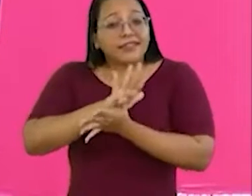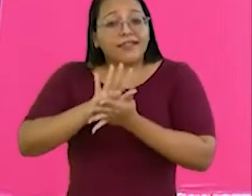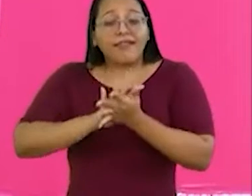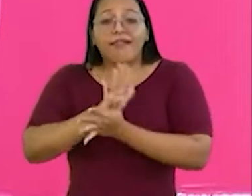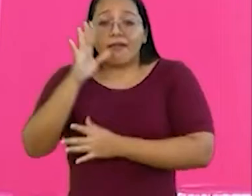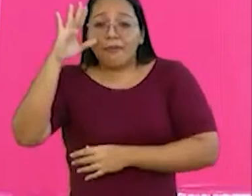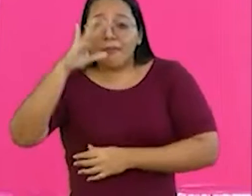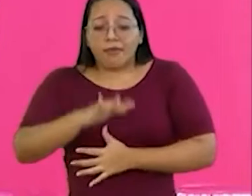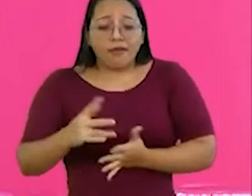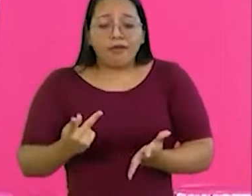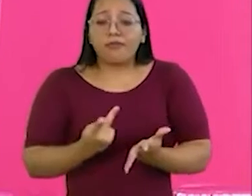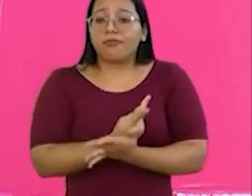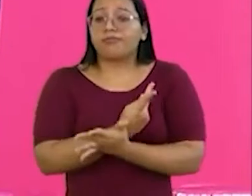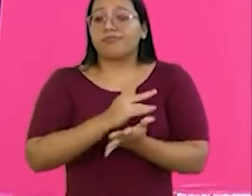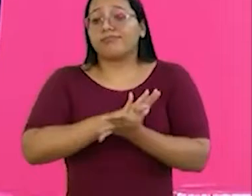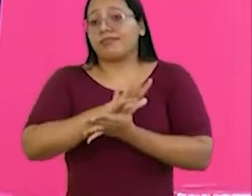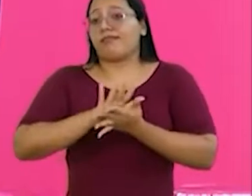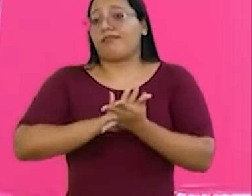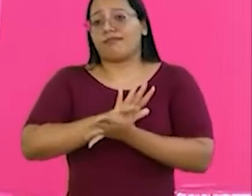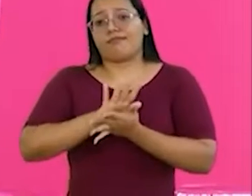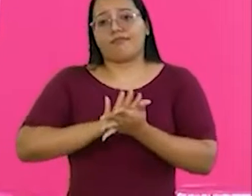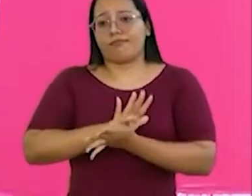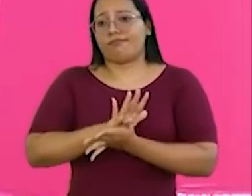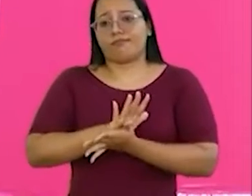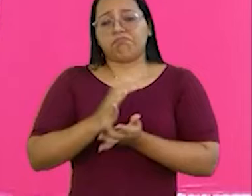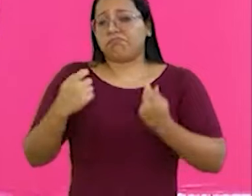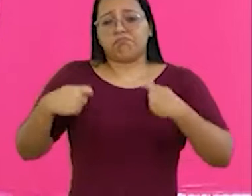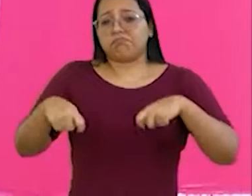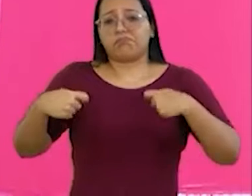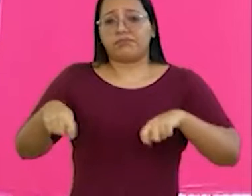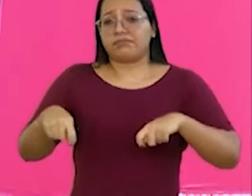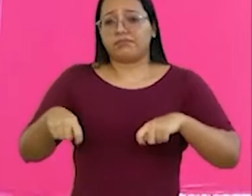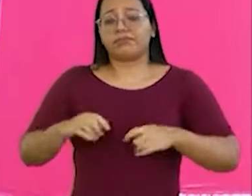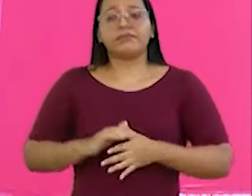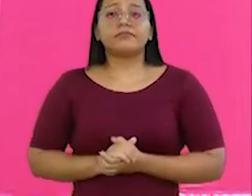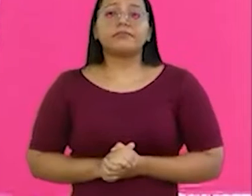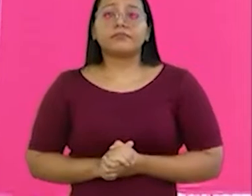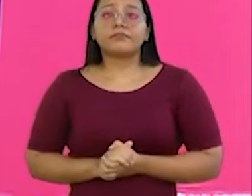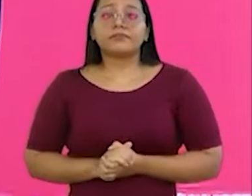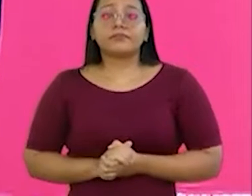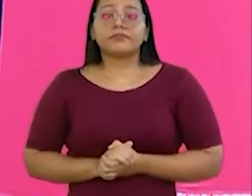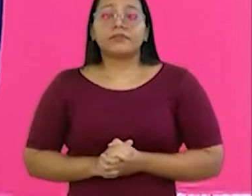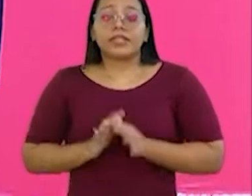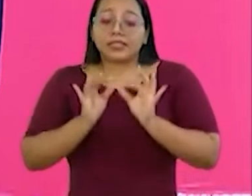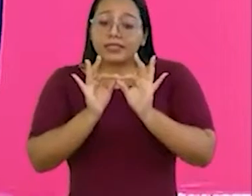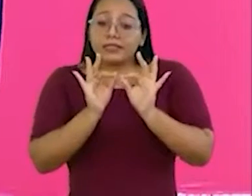punições ou dessas manifestações divinas precisariam ter acontecido. Só.